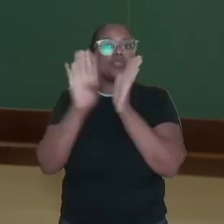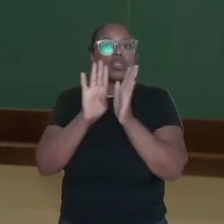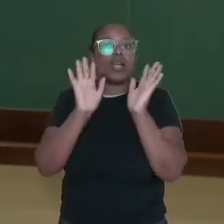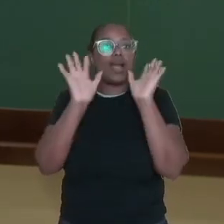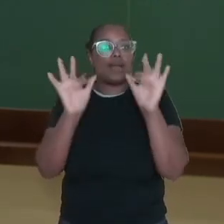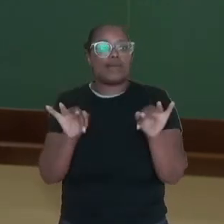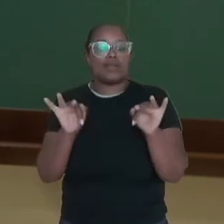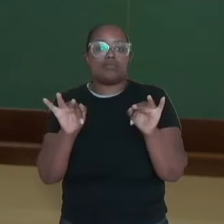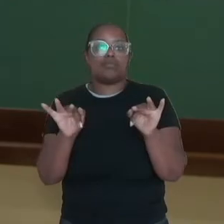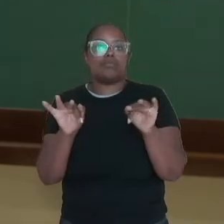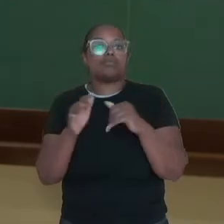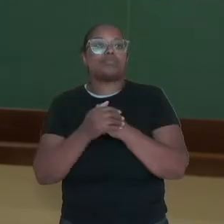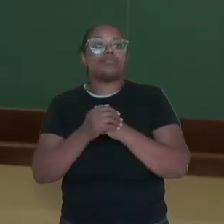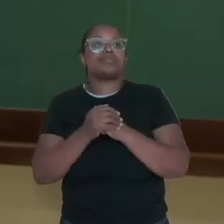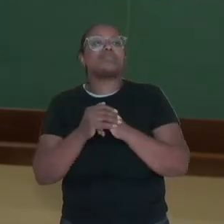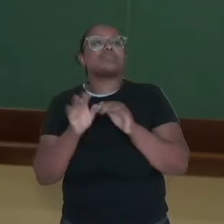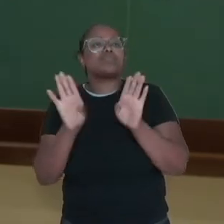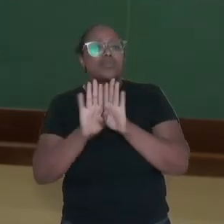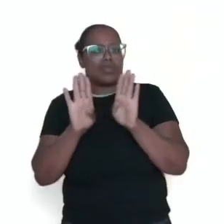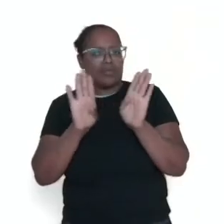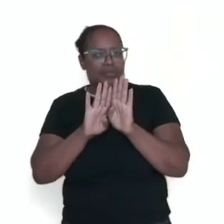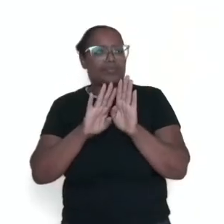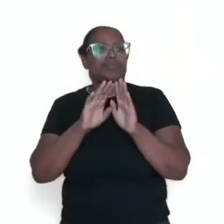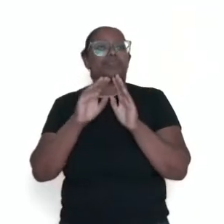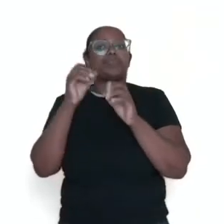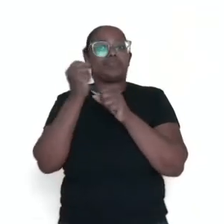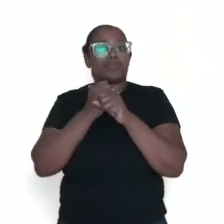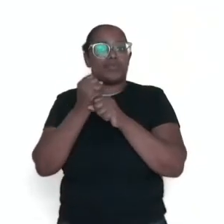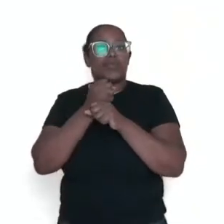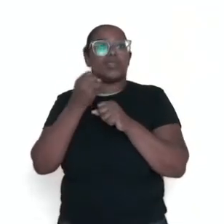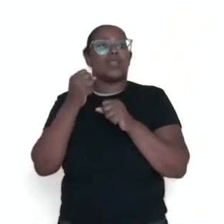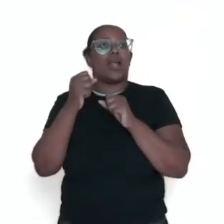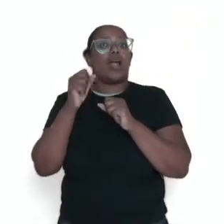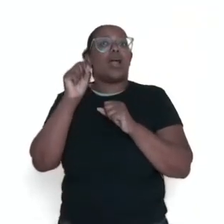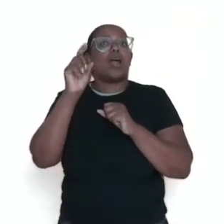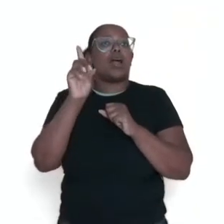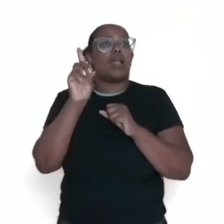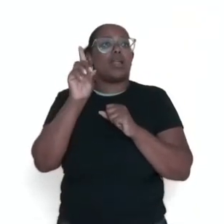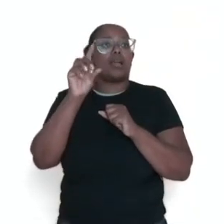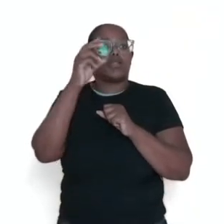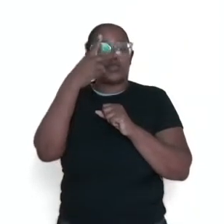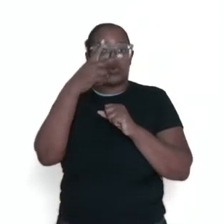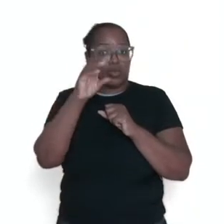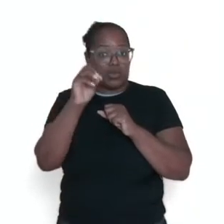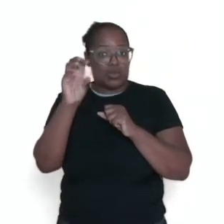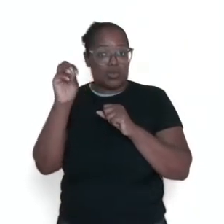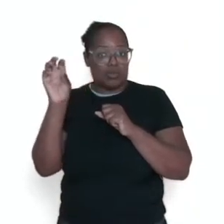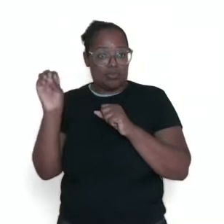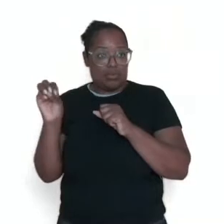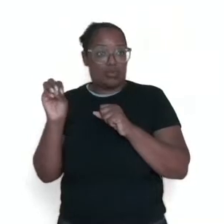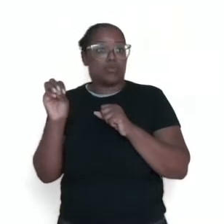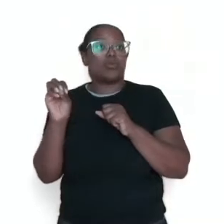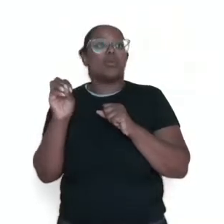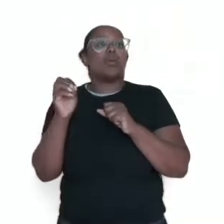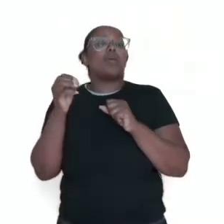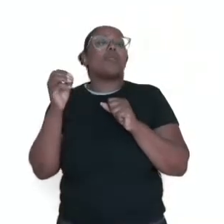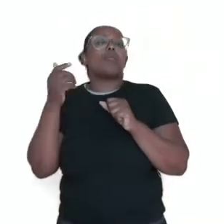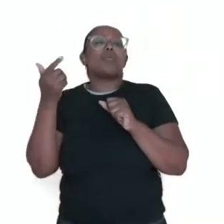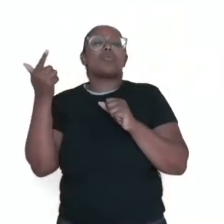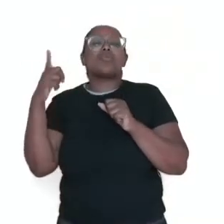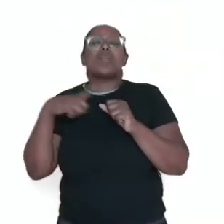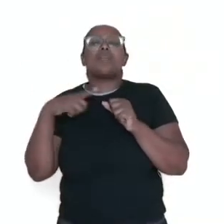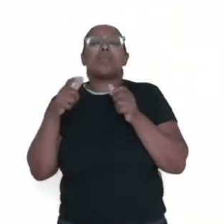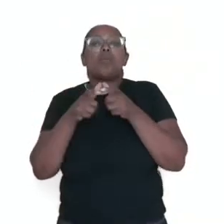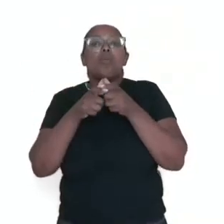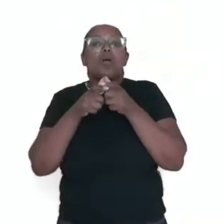Califórnia, tá? A partir da década de 2000, o esporte eletrônico passou por um grande crescimento,